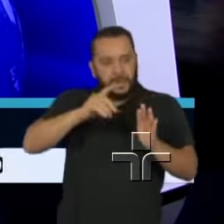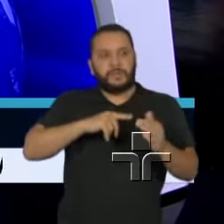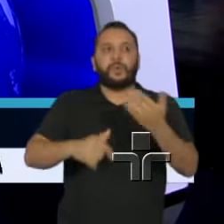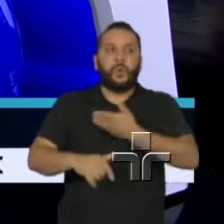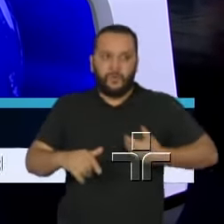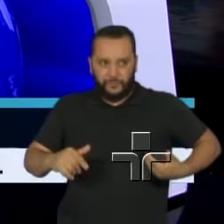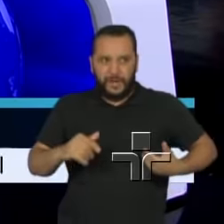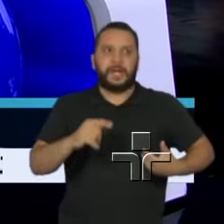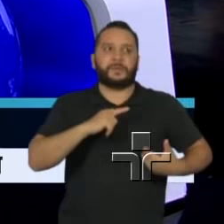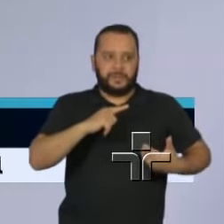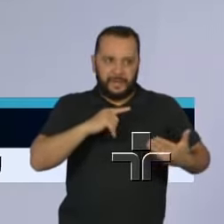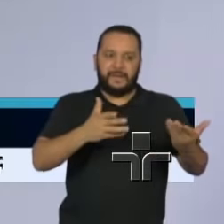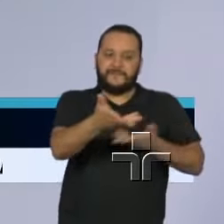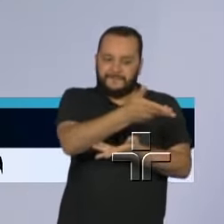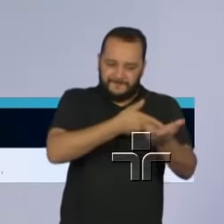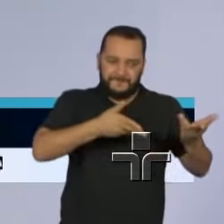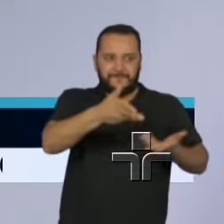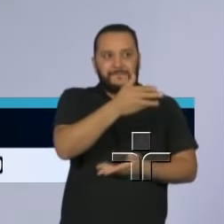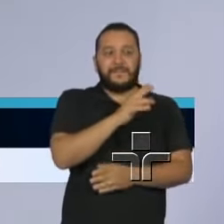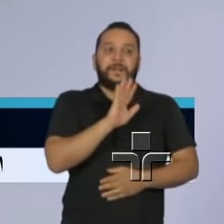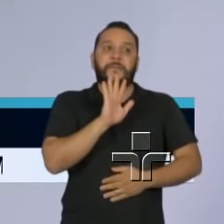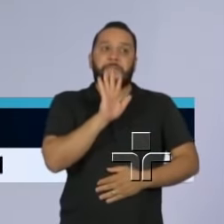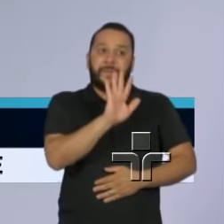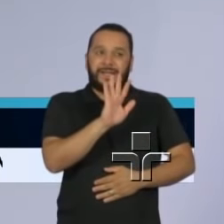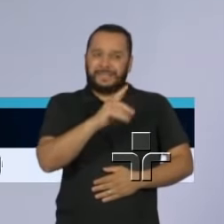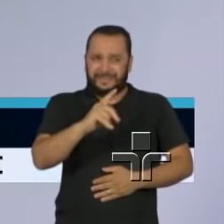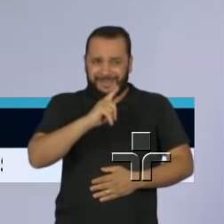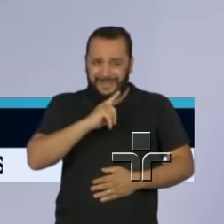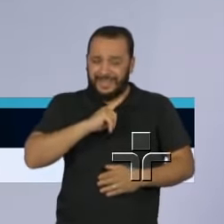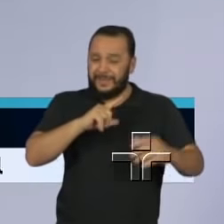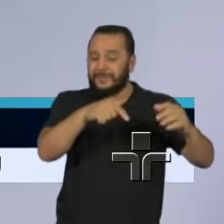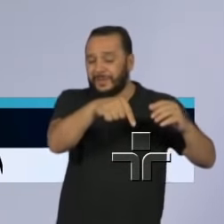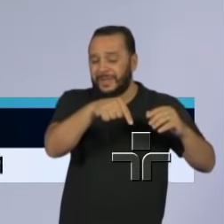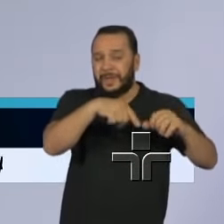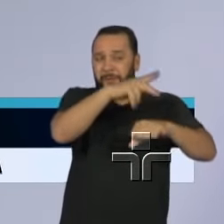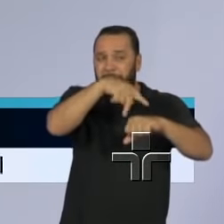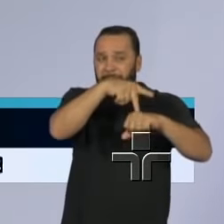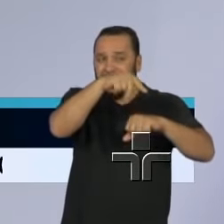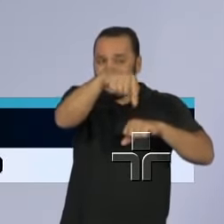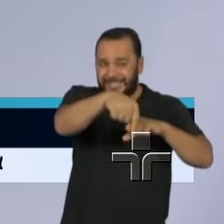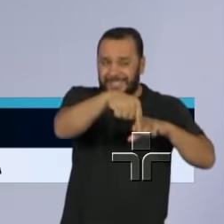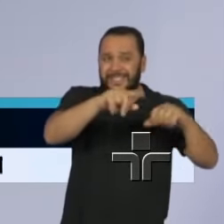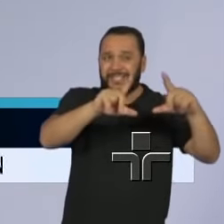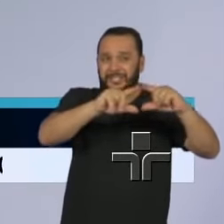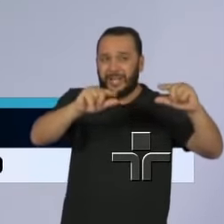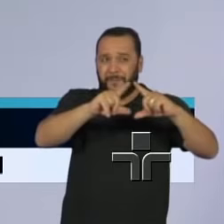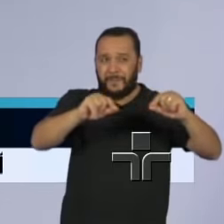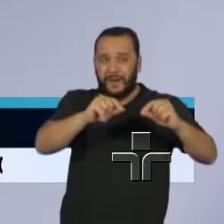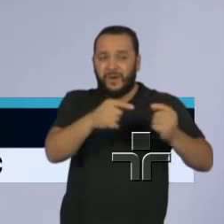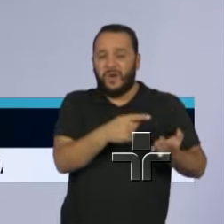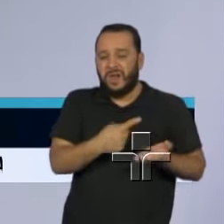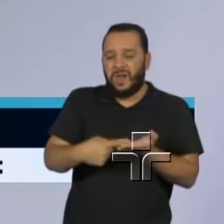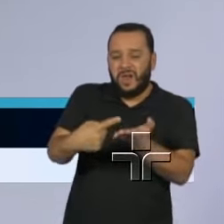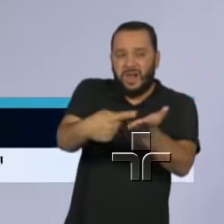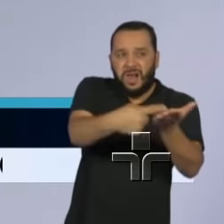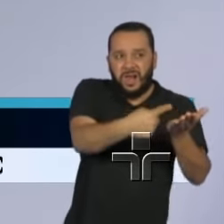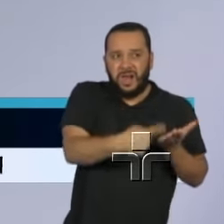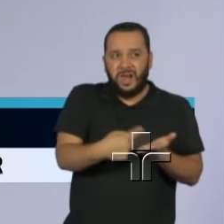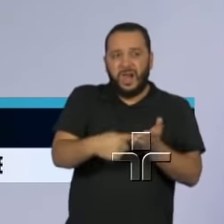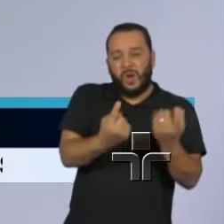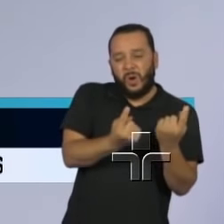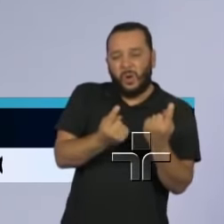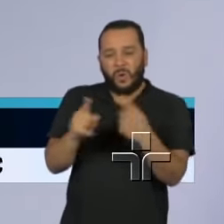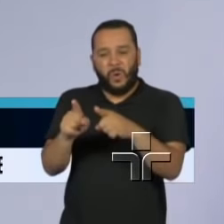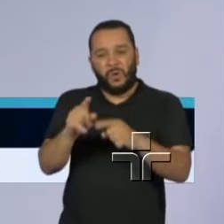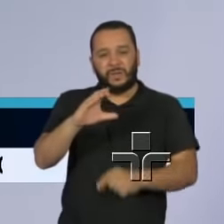que esse é o contexto. Se houve uma conspiração dos japoneses contra o Carlos Ghosn, os